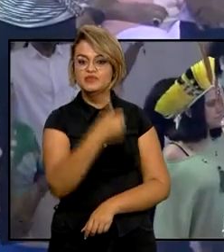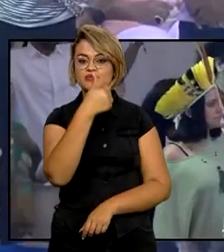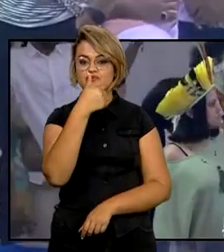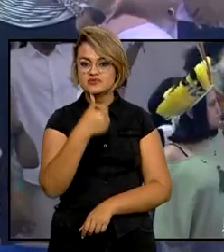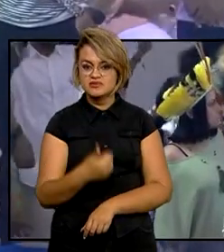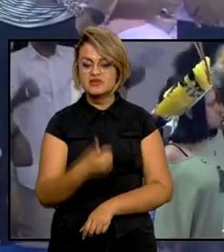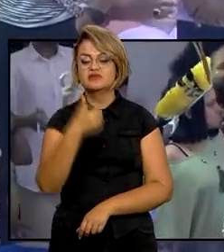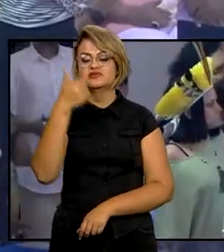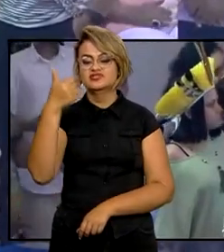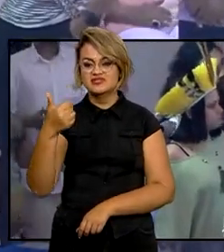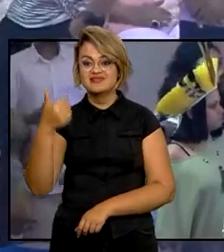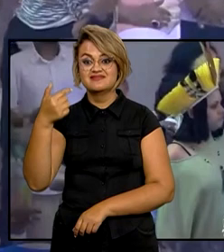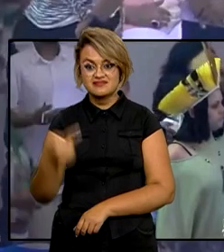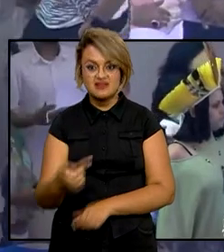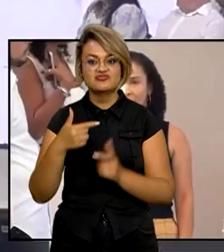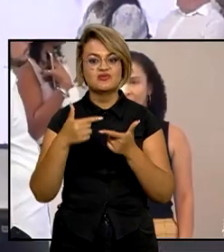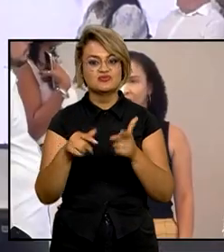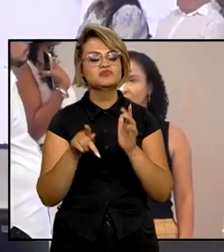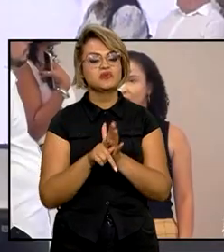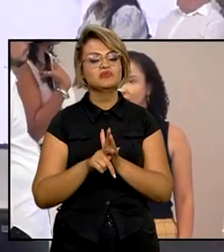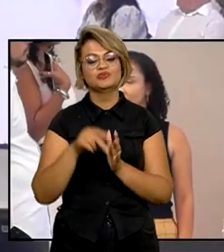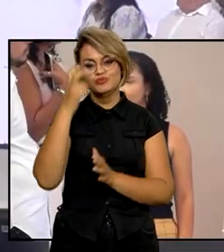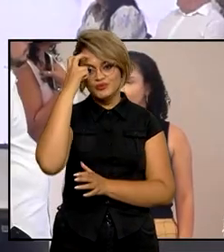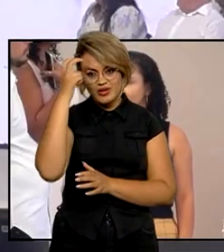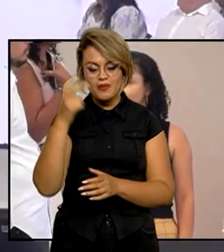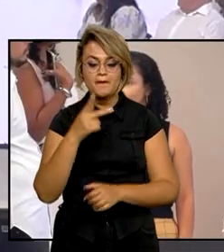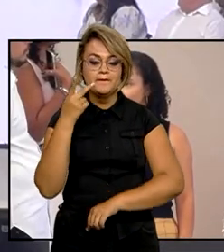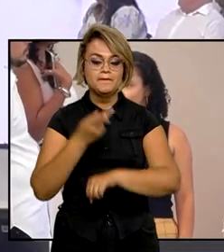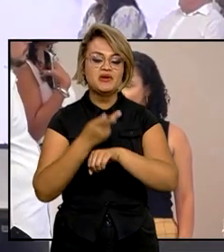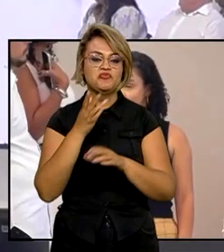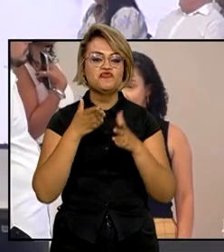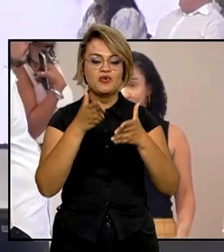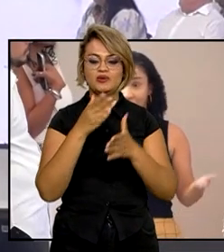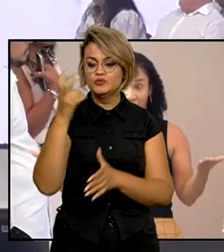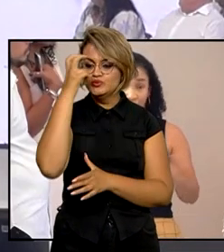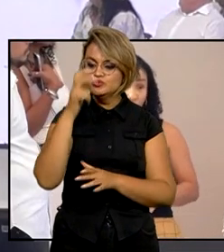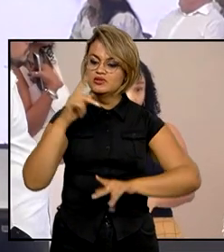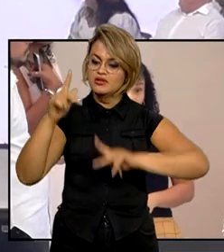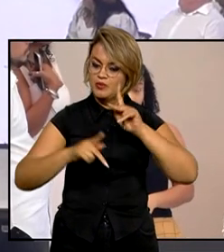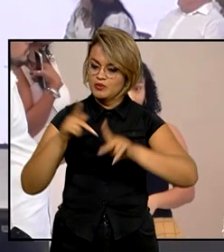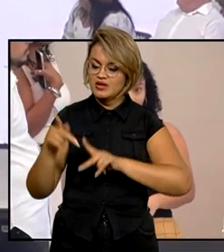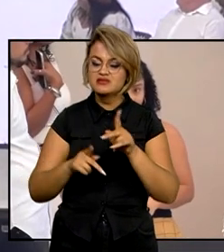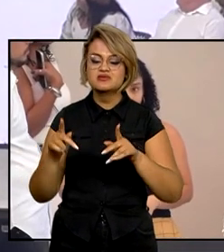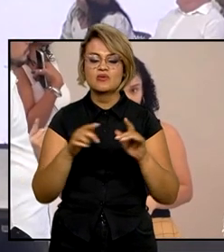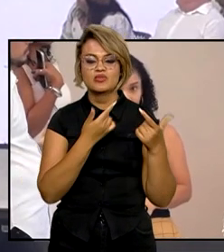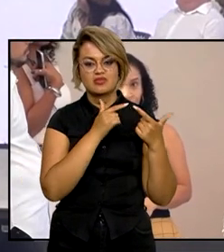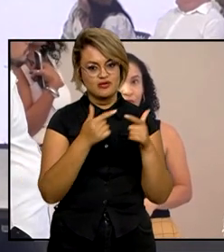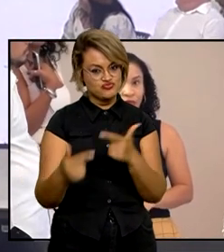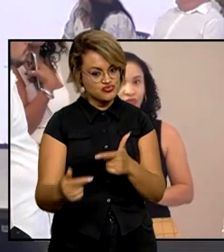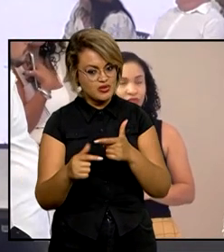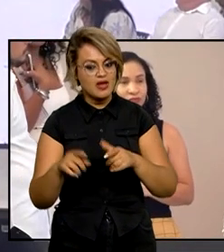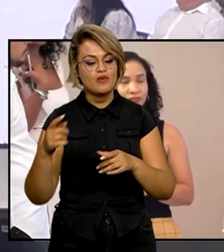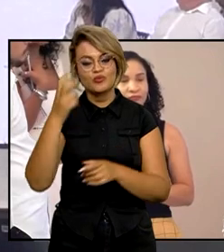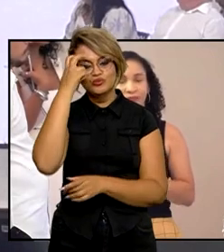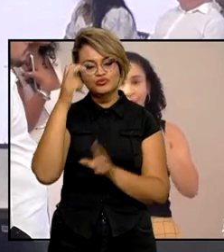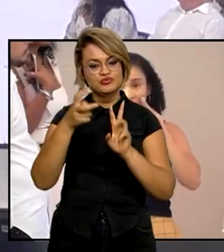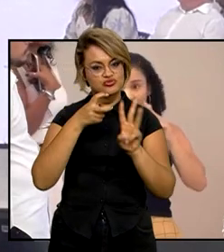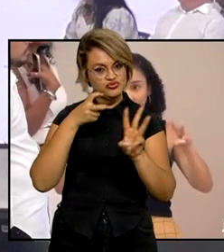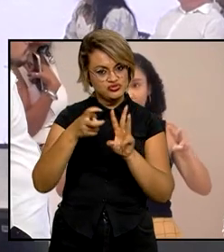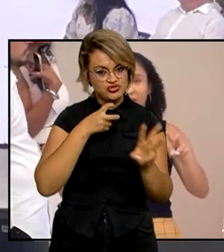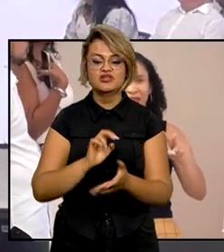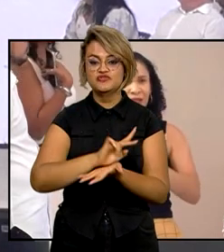1.117 iniciativas culturais. São premiações voltadas para culturas populares e tradicionais, cultura